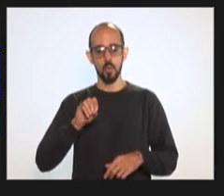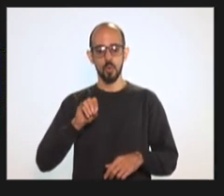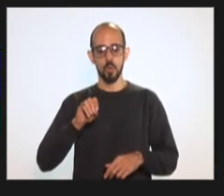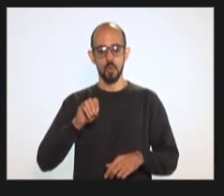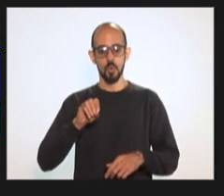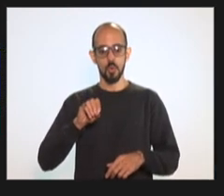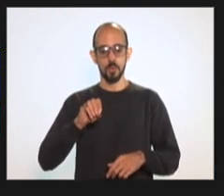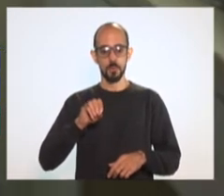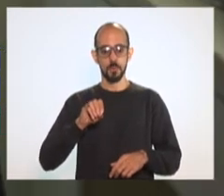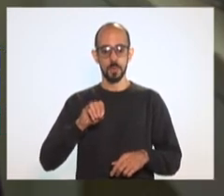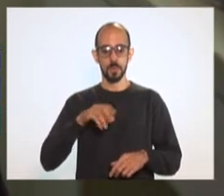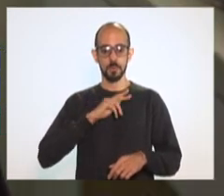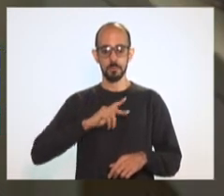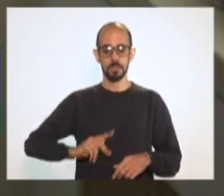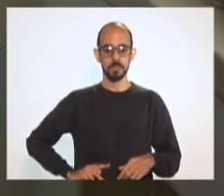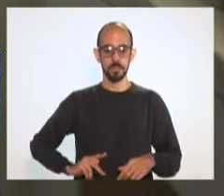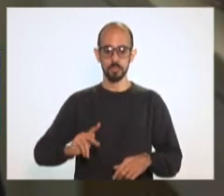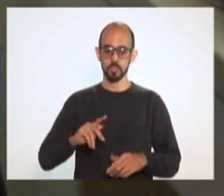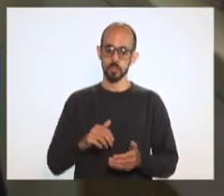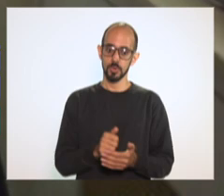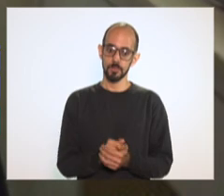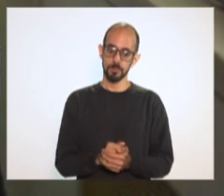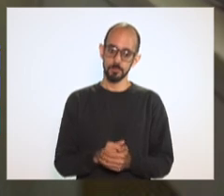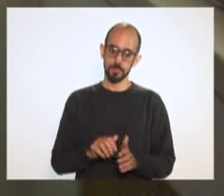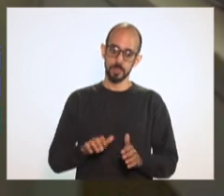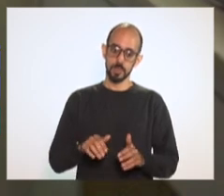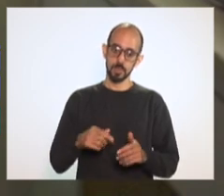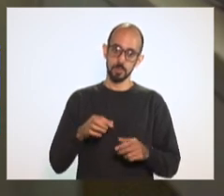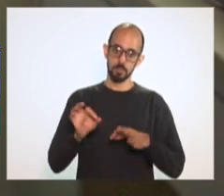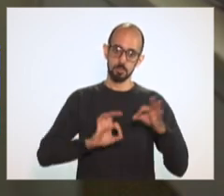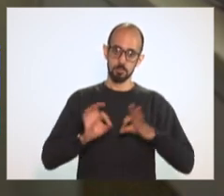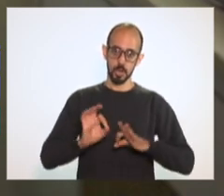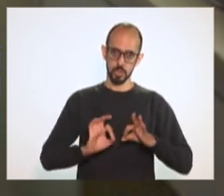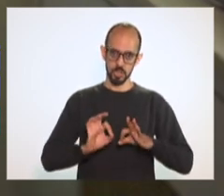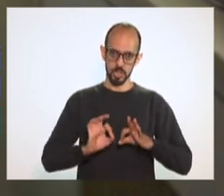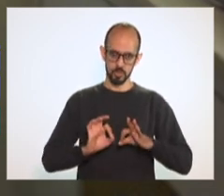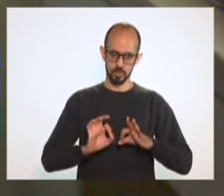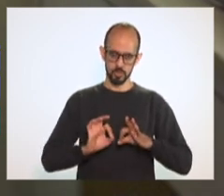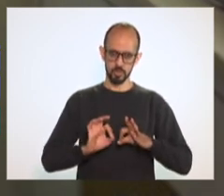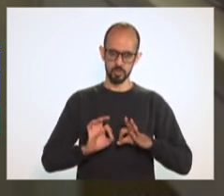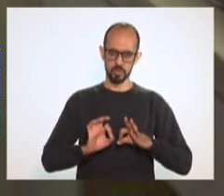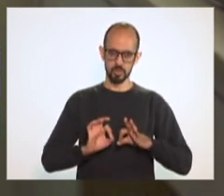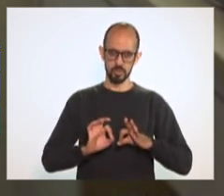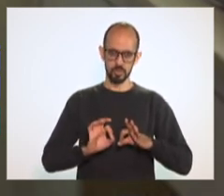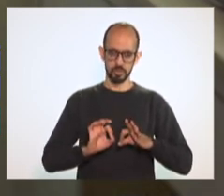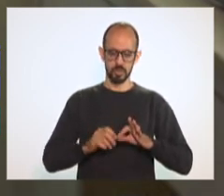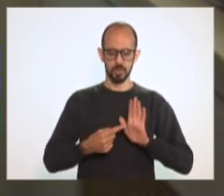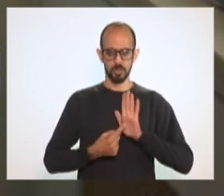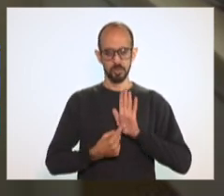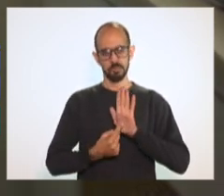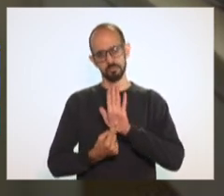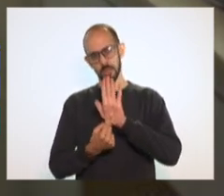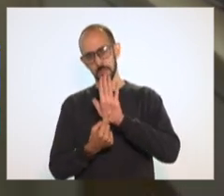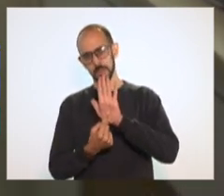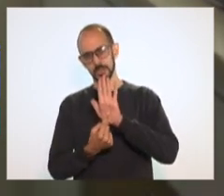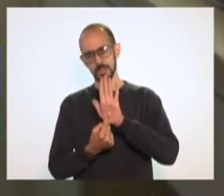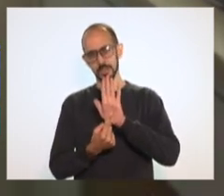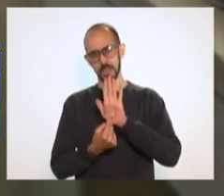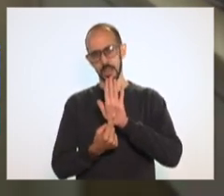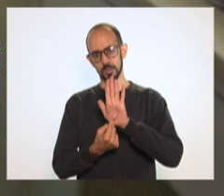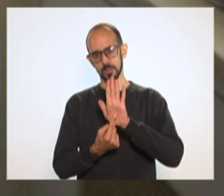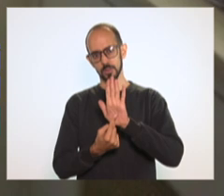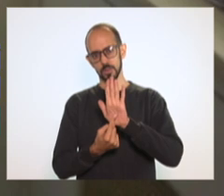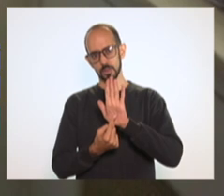Senhor presidente, o projeto que vossa excelência apresentou, é